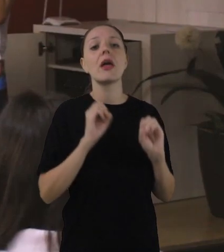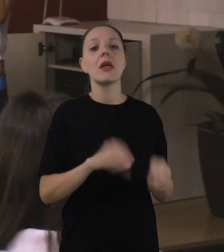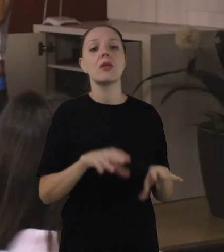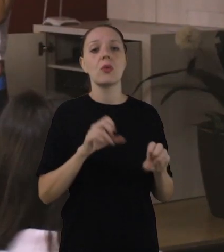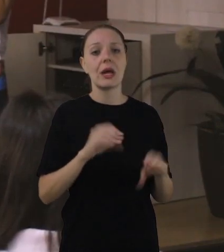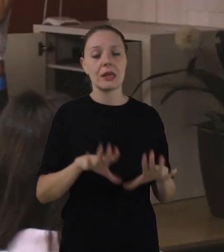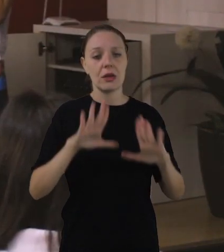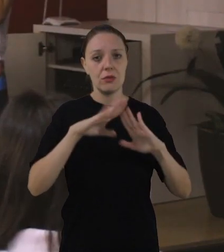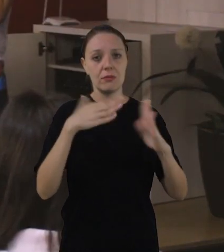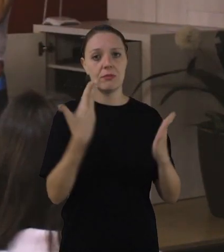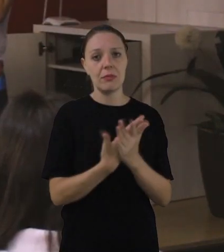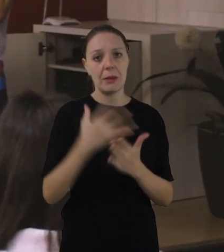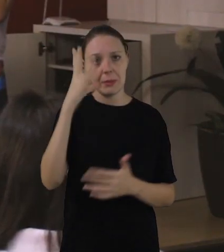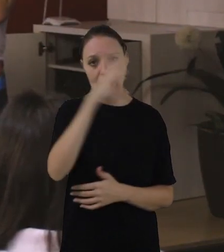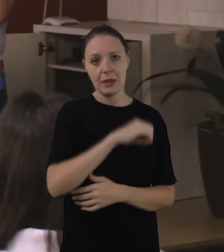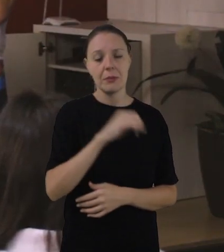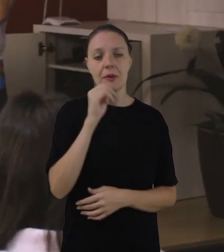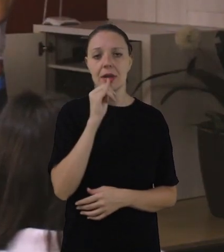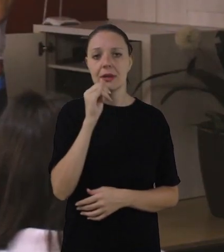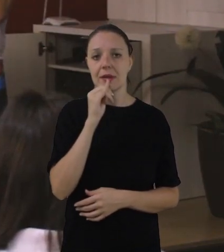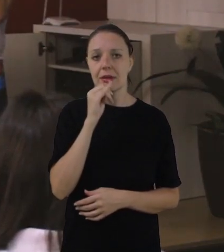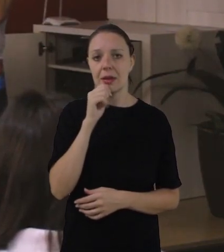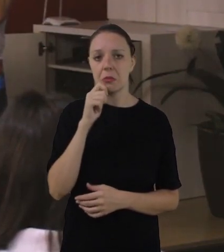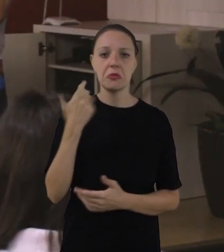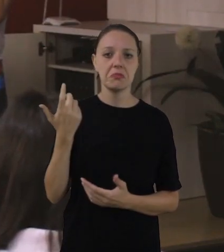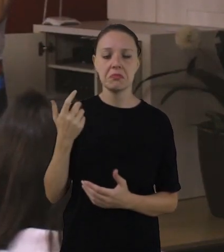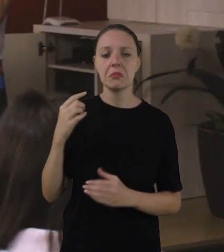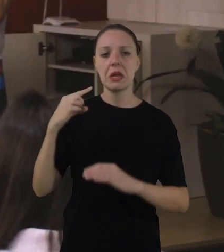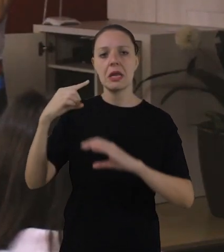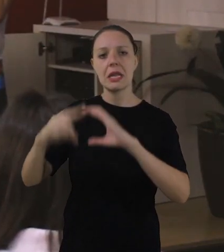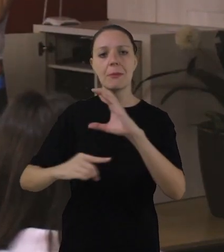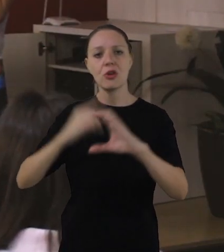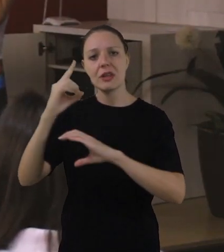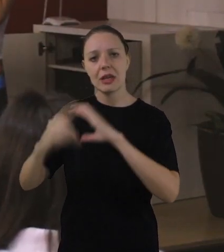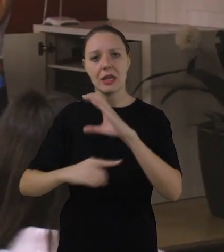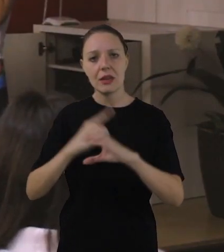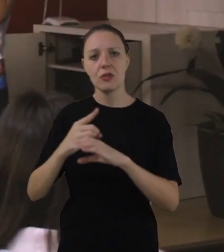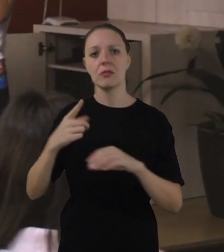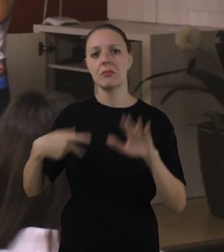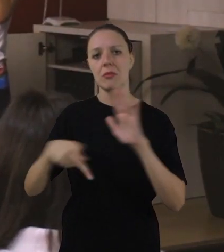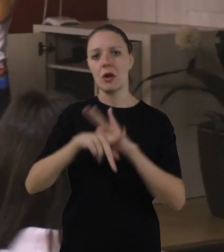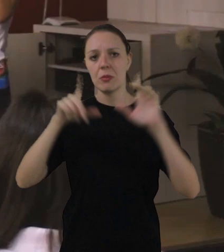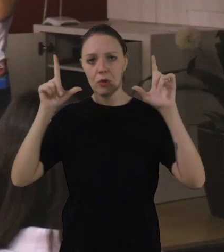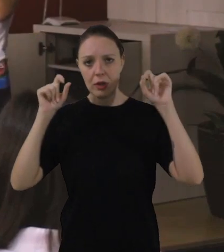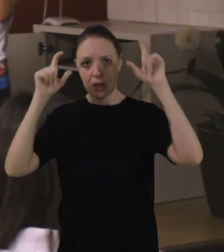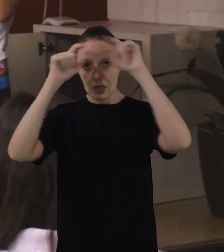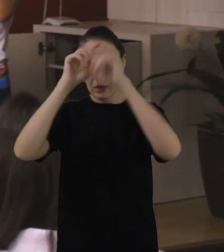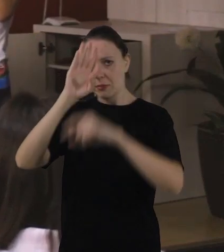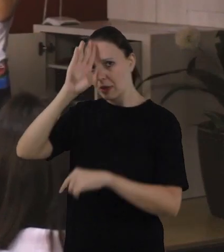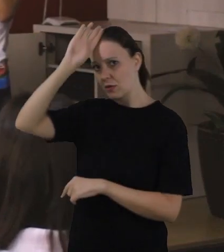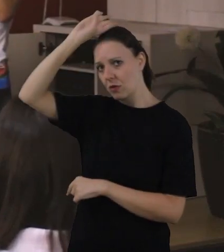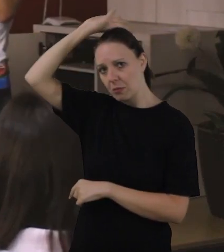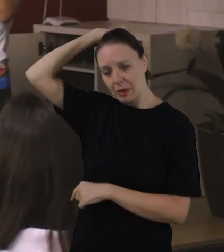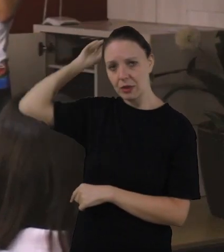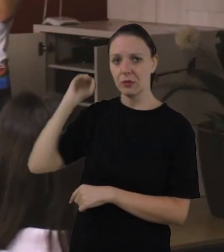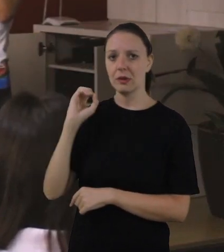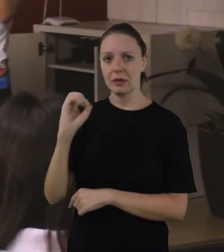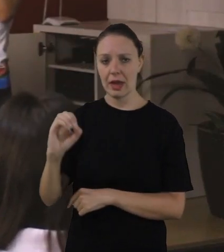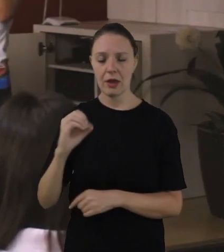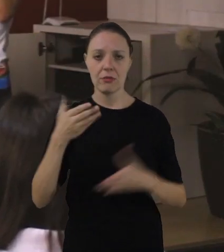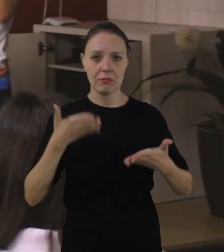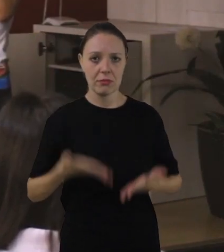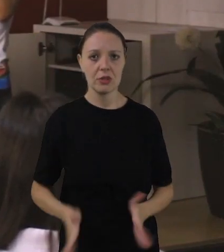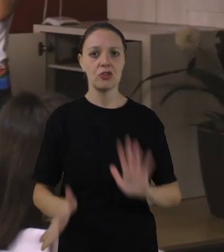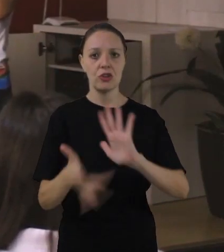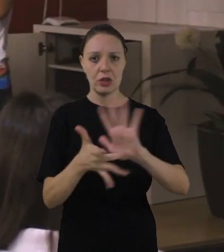1000 anos antes de Cristo, que a gente tem os gregos e a formação do Império Romano, 0. O nascimento de